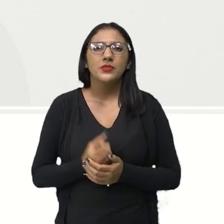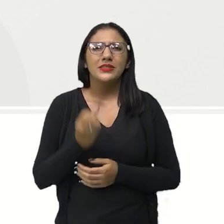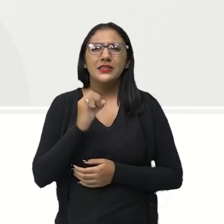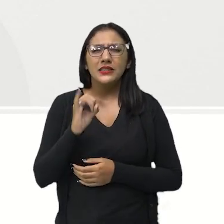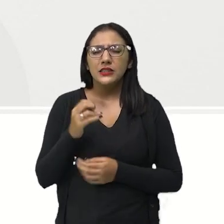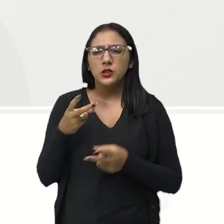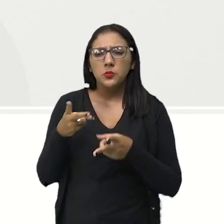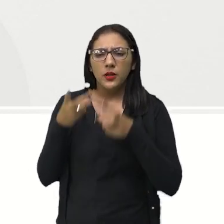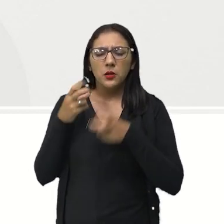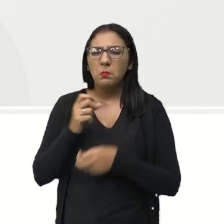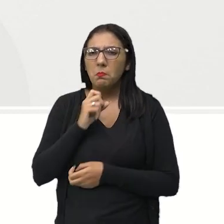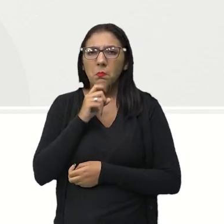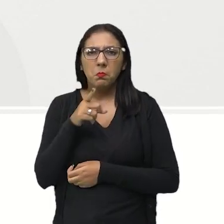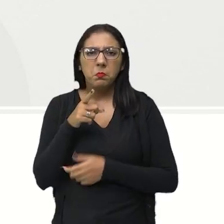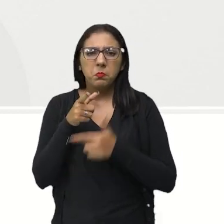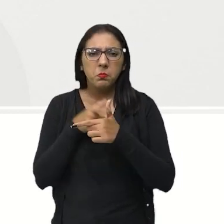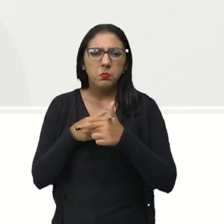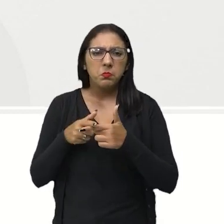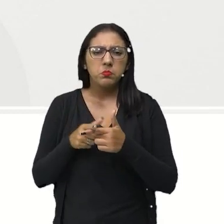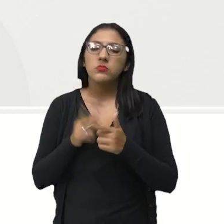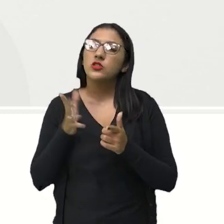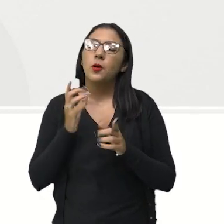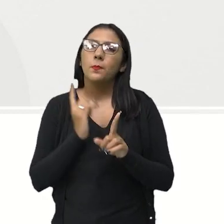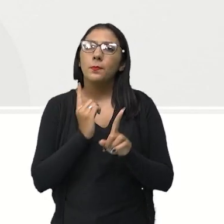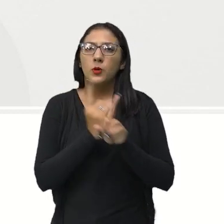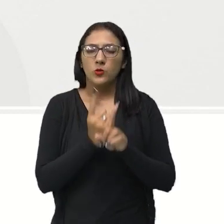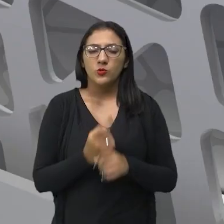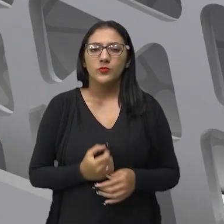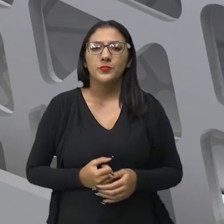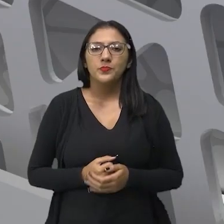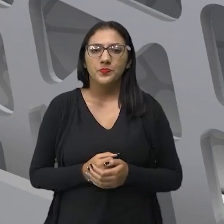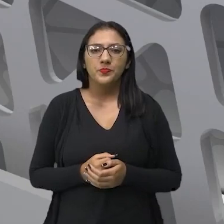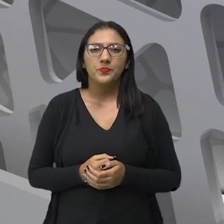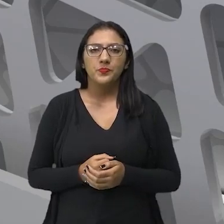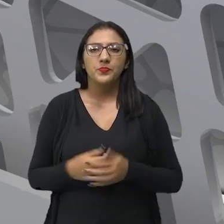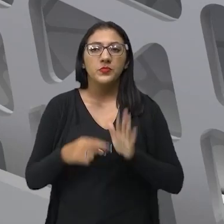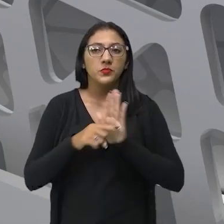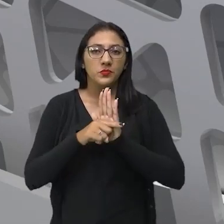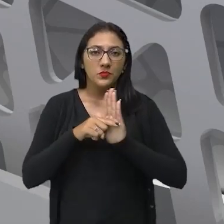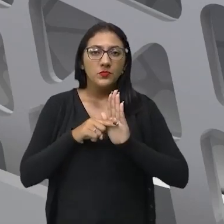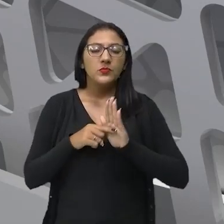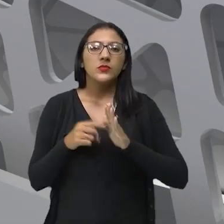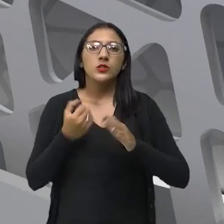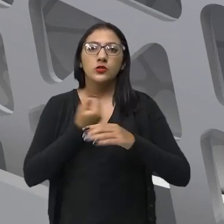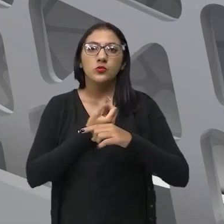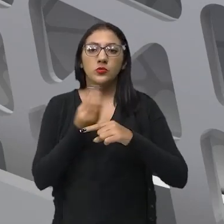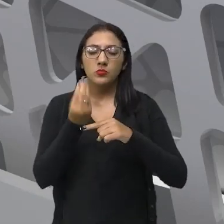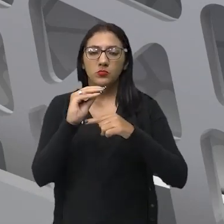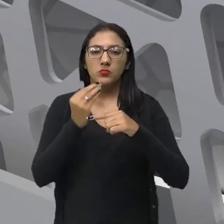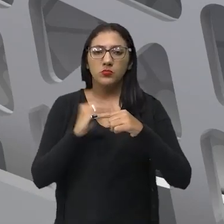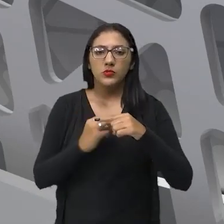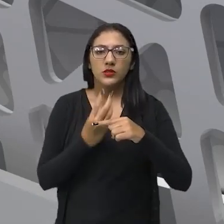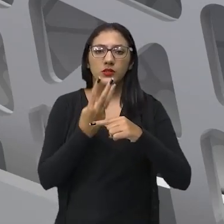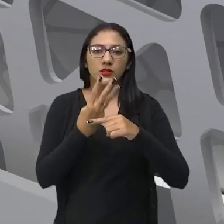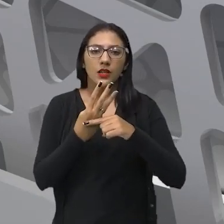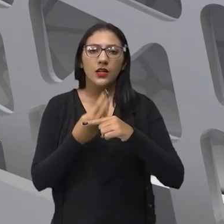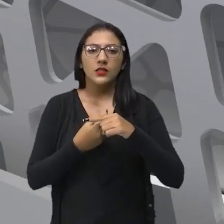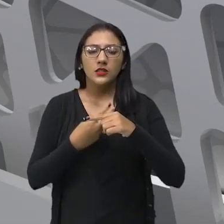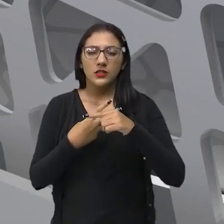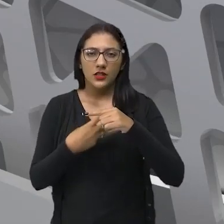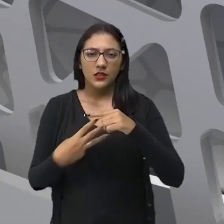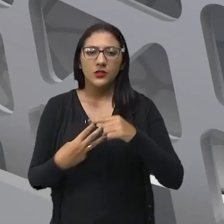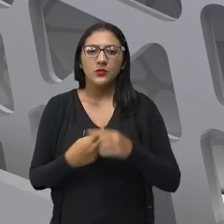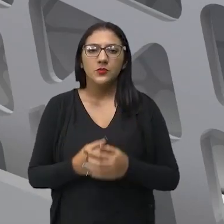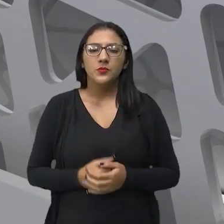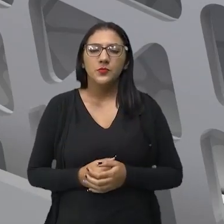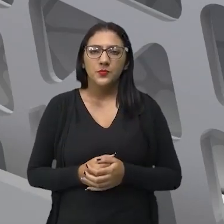que não dá mais para dividir, o resultado é justamente esse. Então, a subtração aí de 10/3 com 3/4, 31 sobre 12,